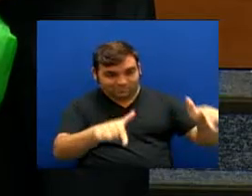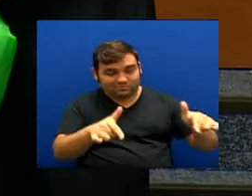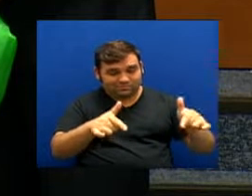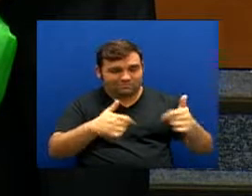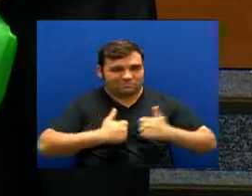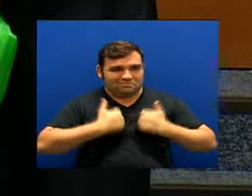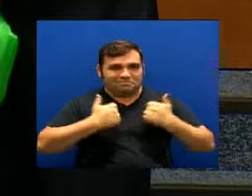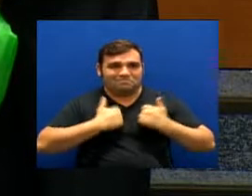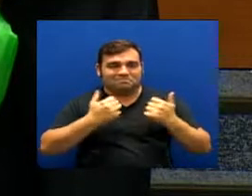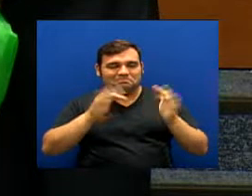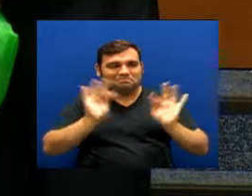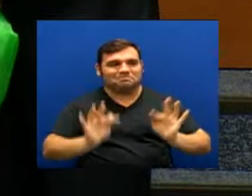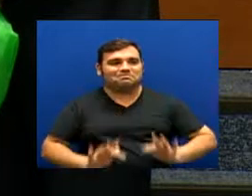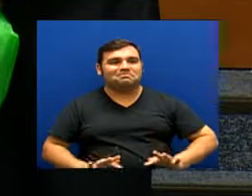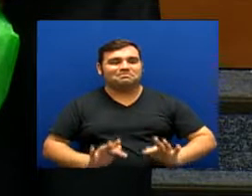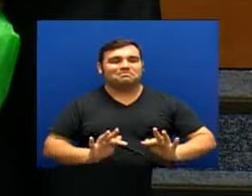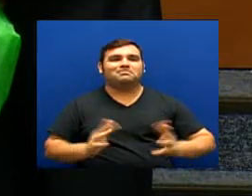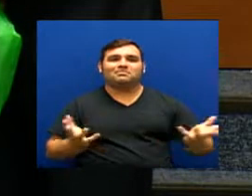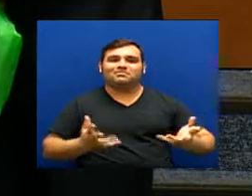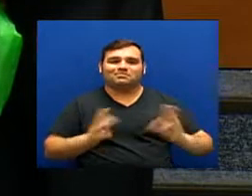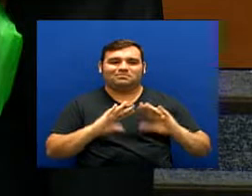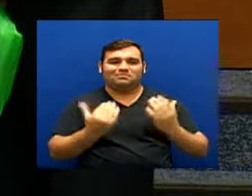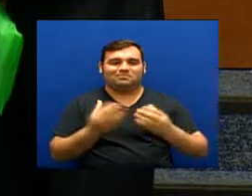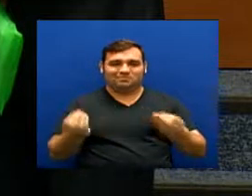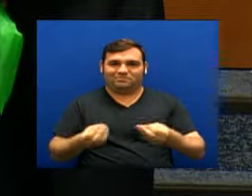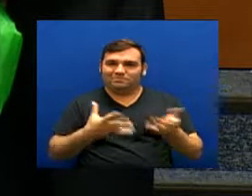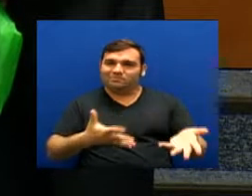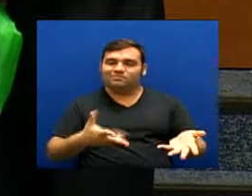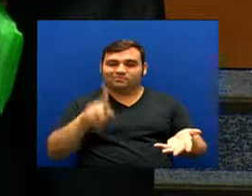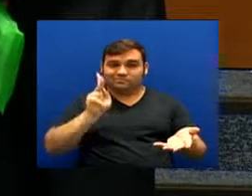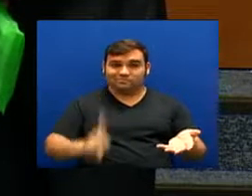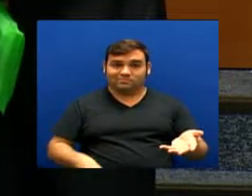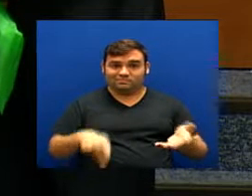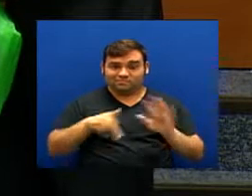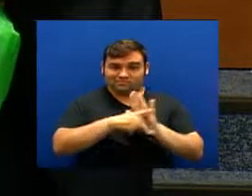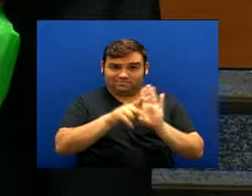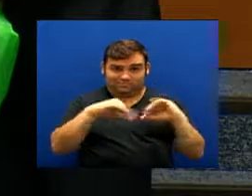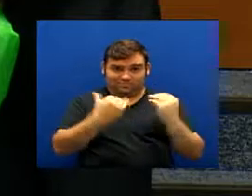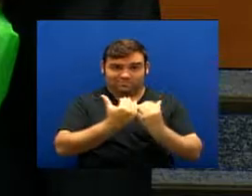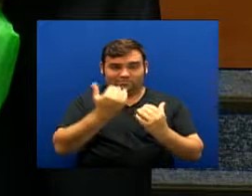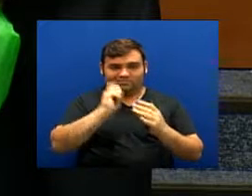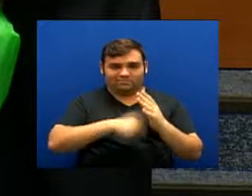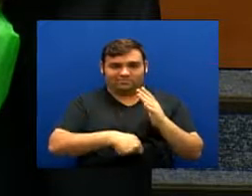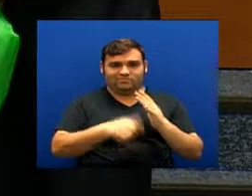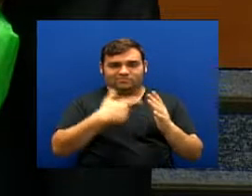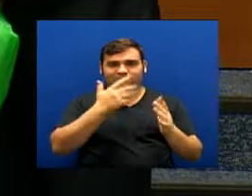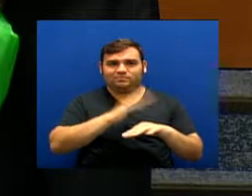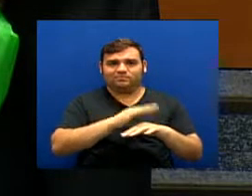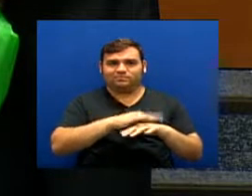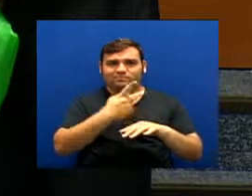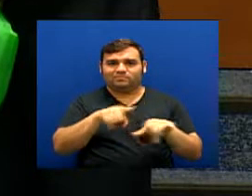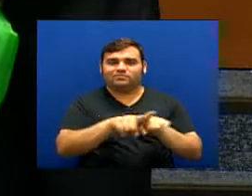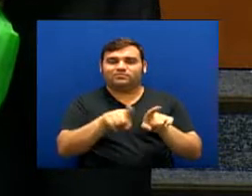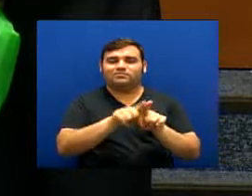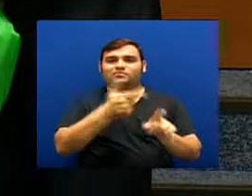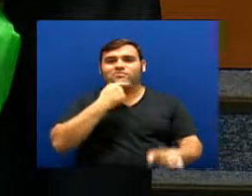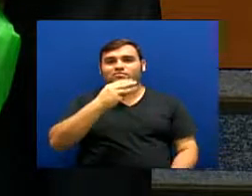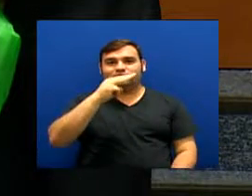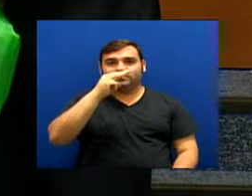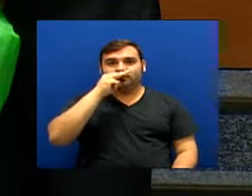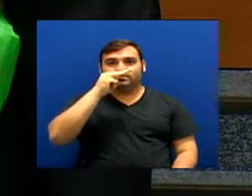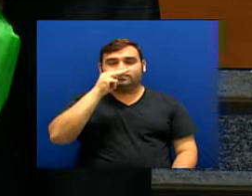com princípios cristãos, com dedicação, com carinho, com zelo. Já quantos anos já? Uns